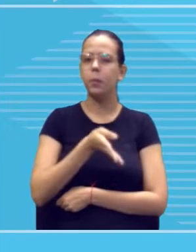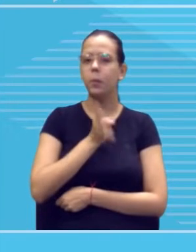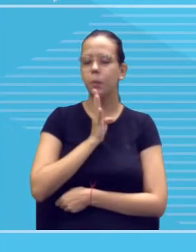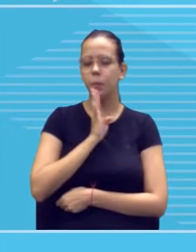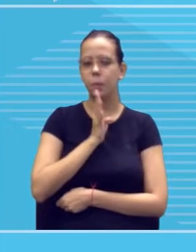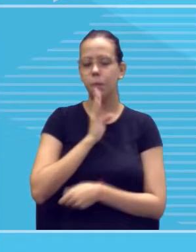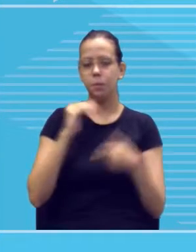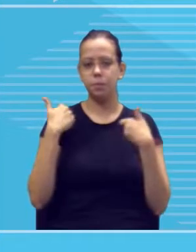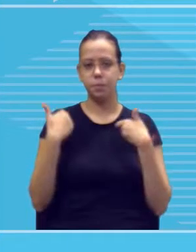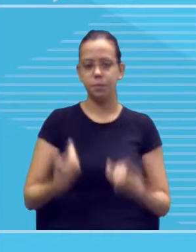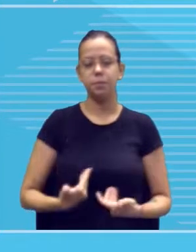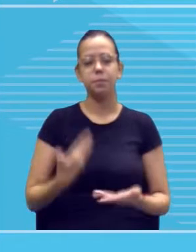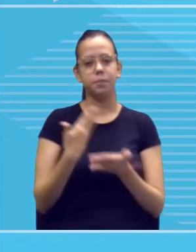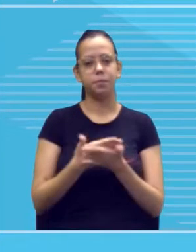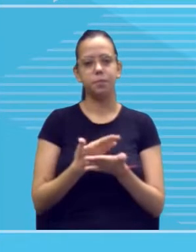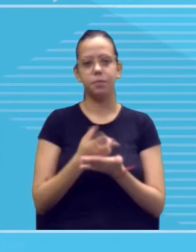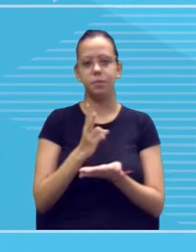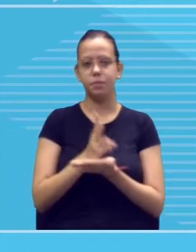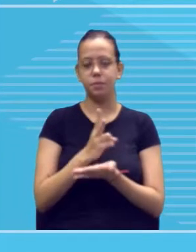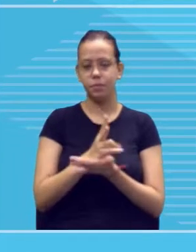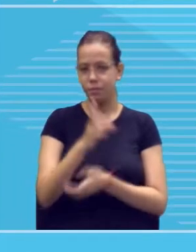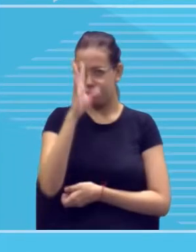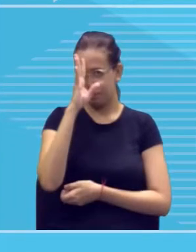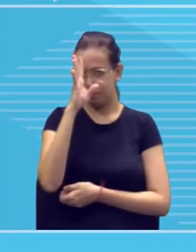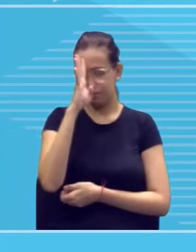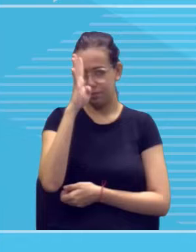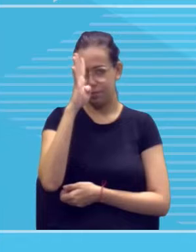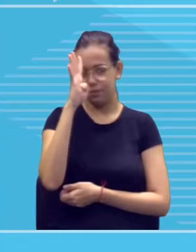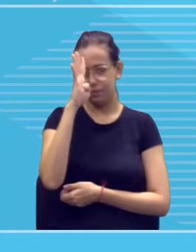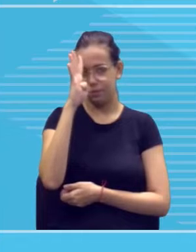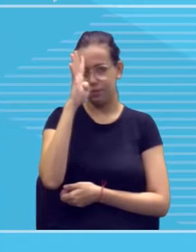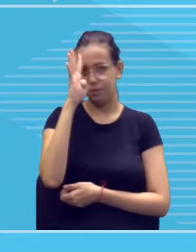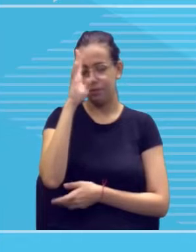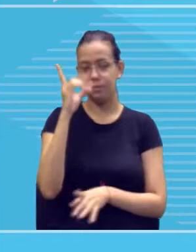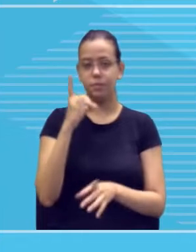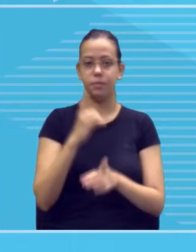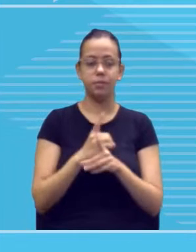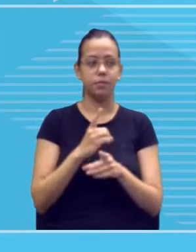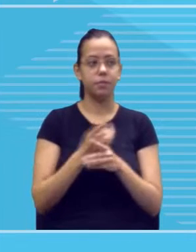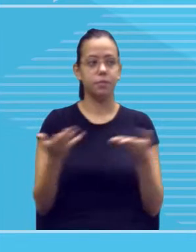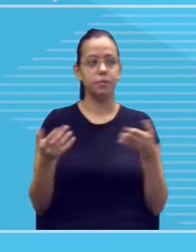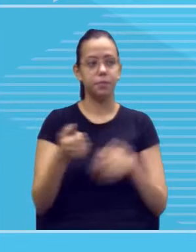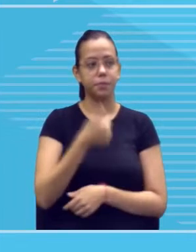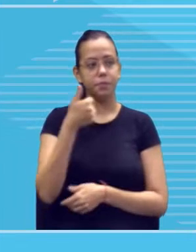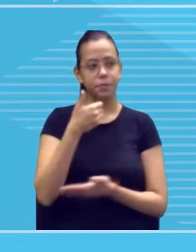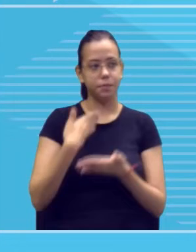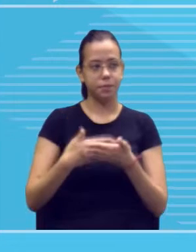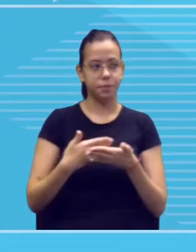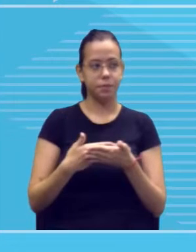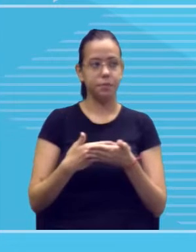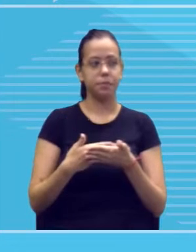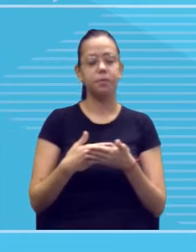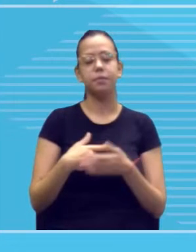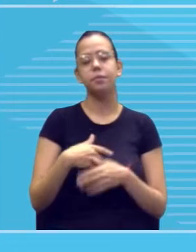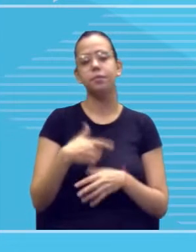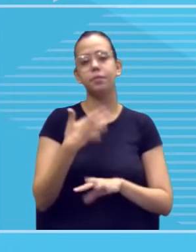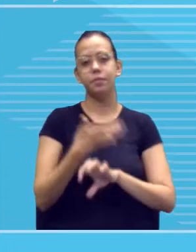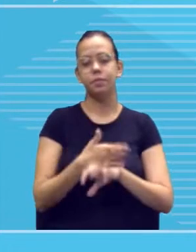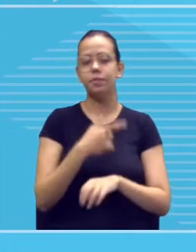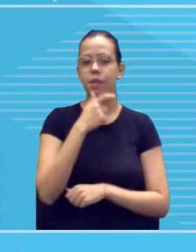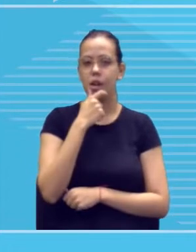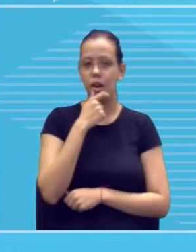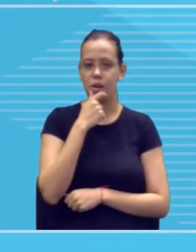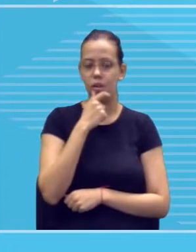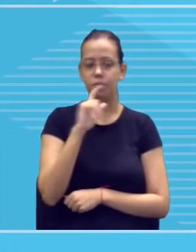estão marcadas toda quarta a gente se encontra logo agora no primeiro horário eu sou professor de inglês e aí